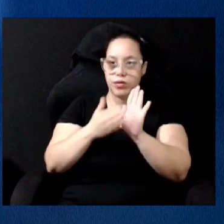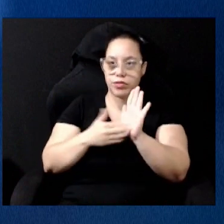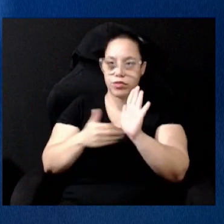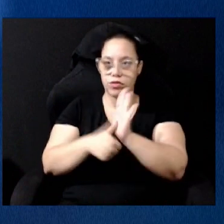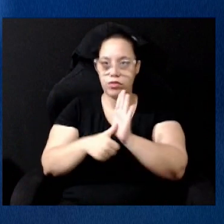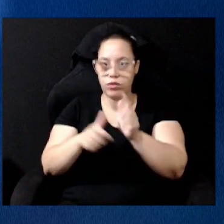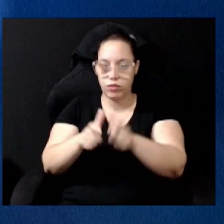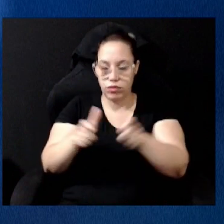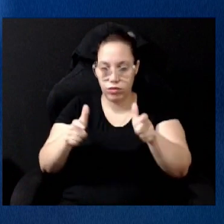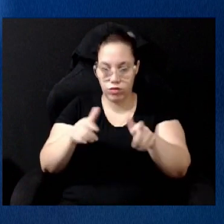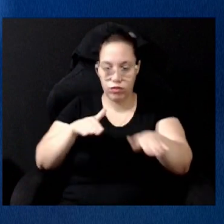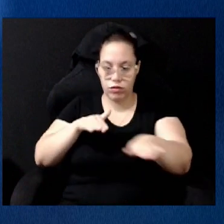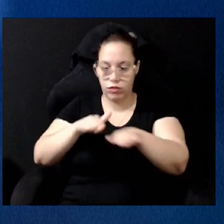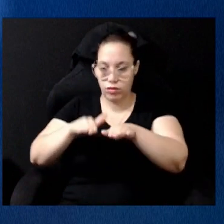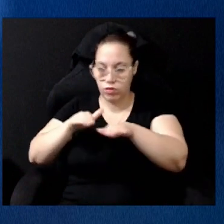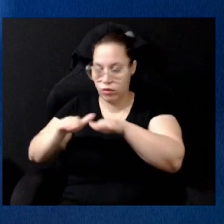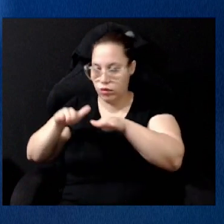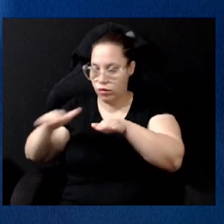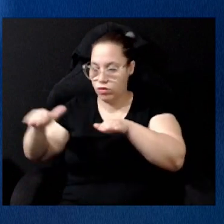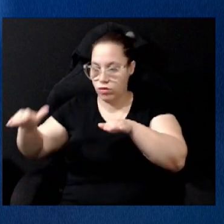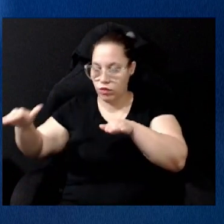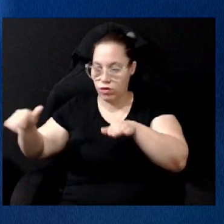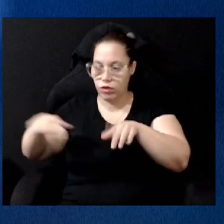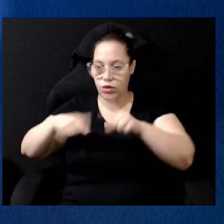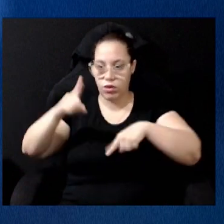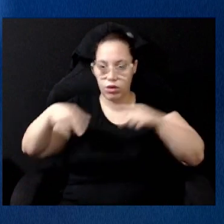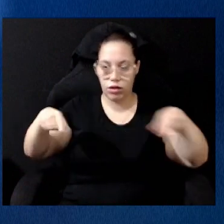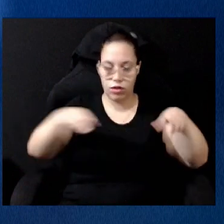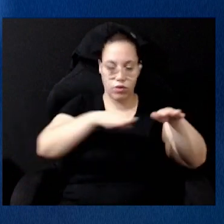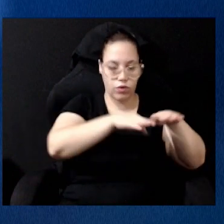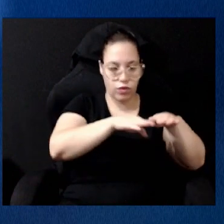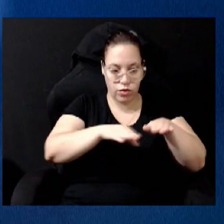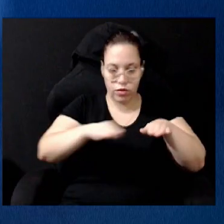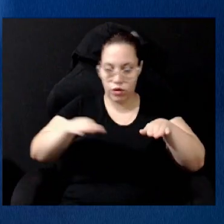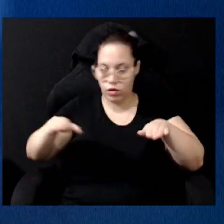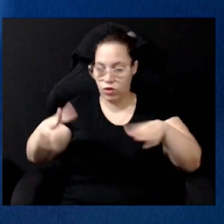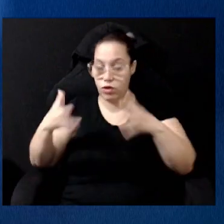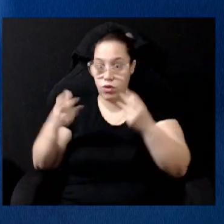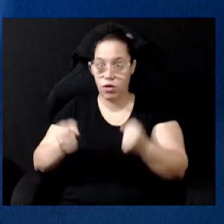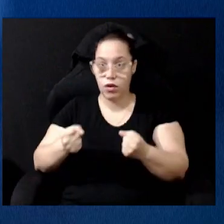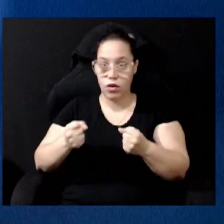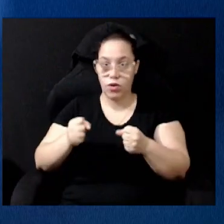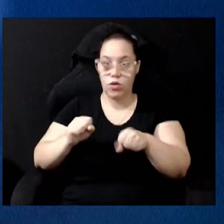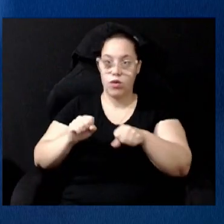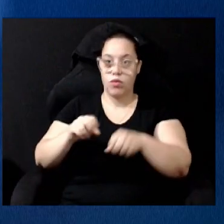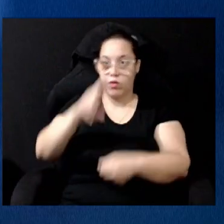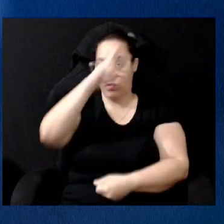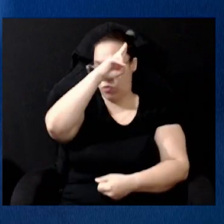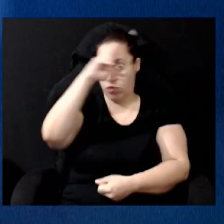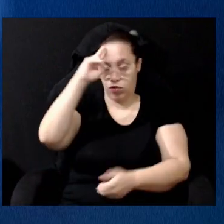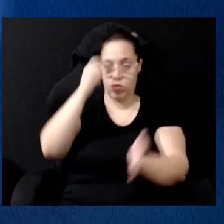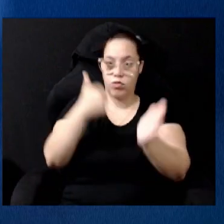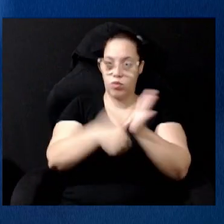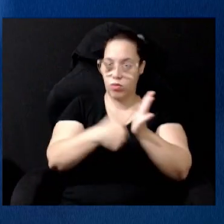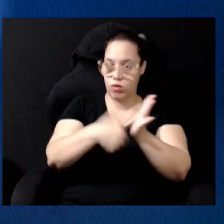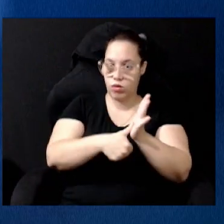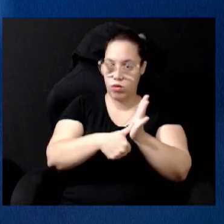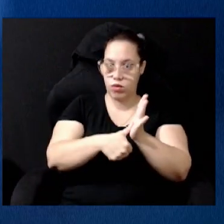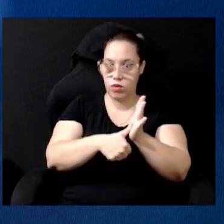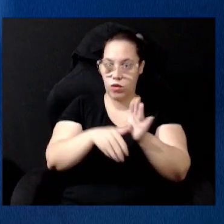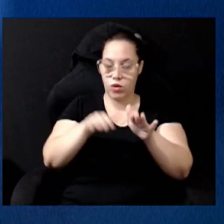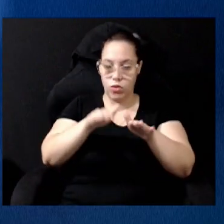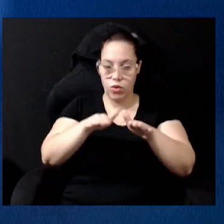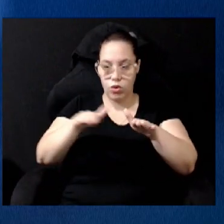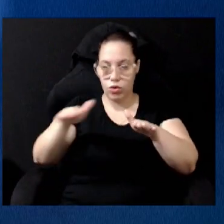estacionamento com capacidade de várias vagas e aceita apenas motoristas que comprovem que estão em filas para atendimento